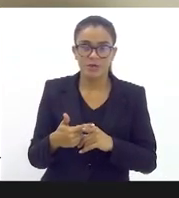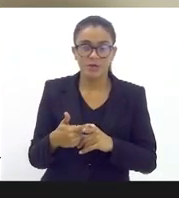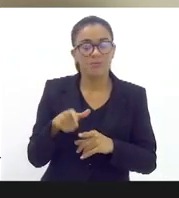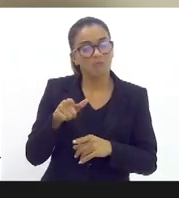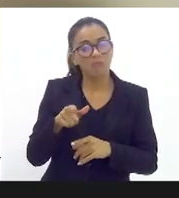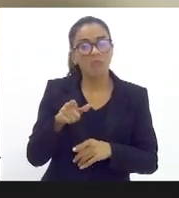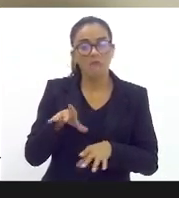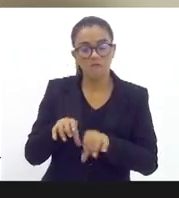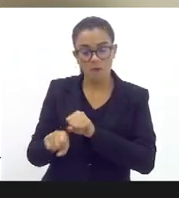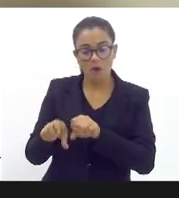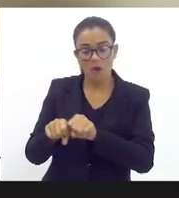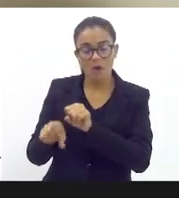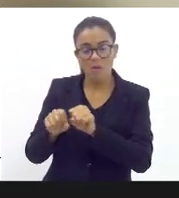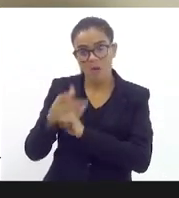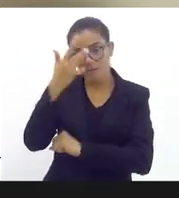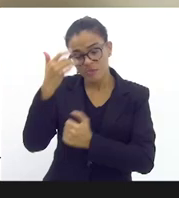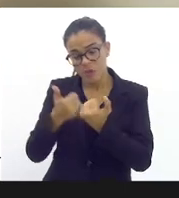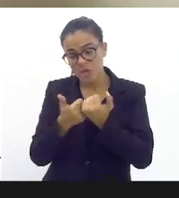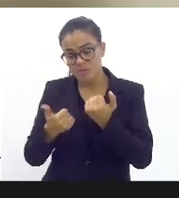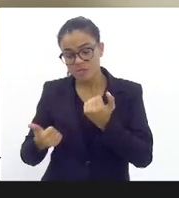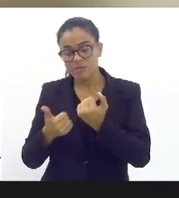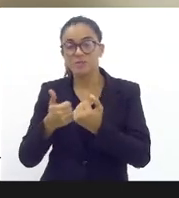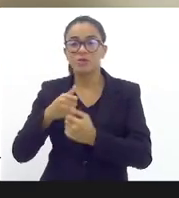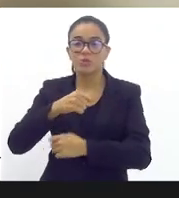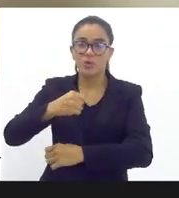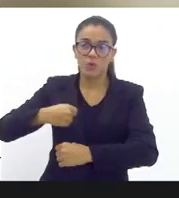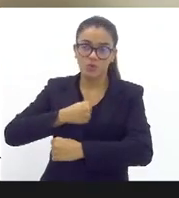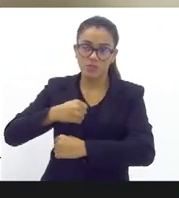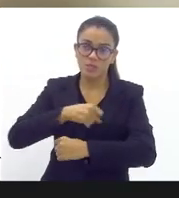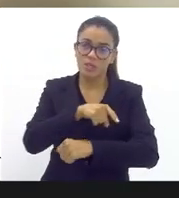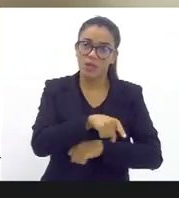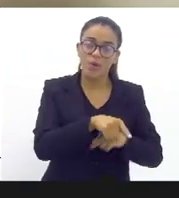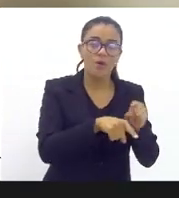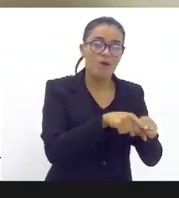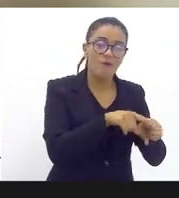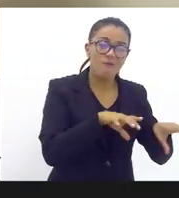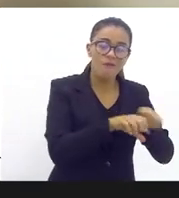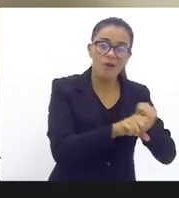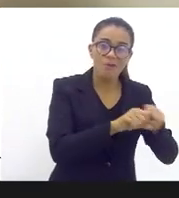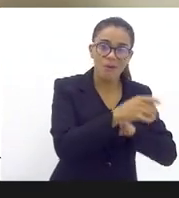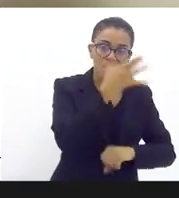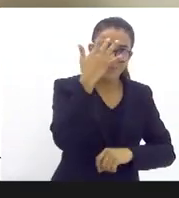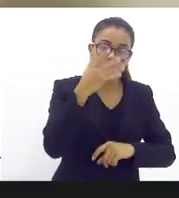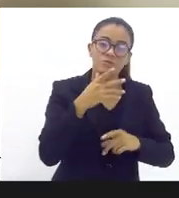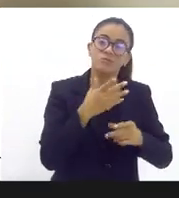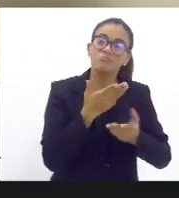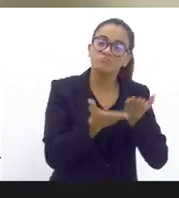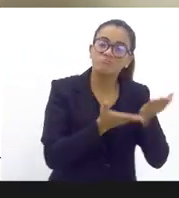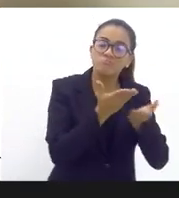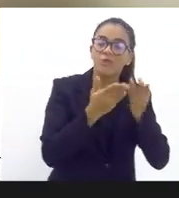forma pessoas para assistente de cozinha, e o Transgarçone para funções de garçom,